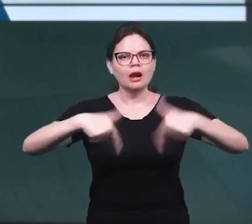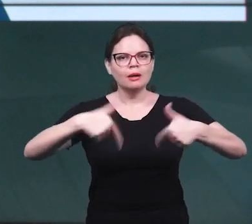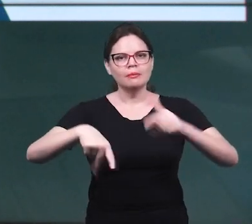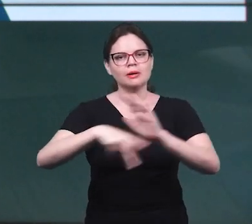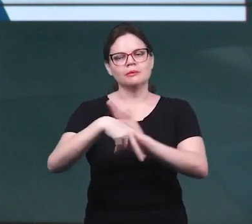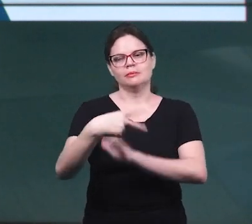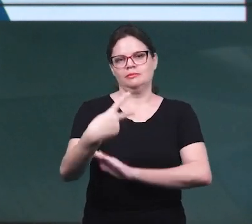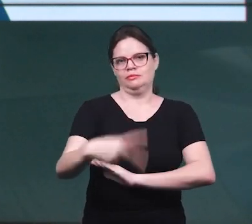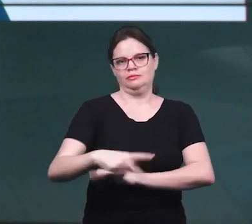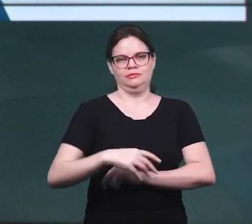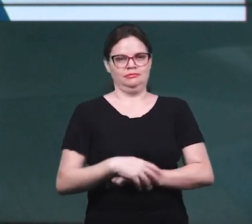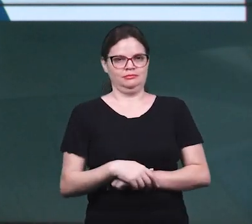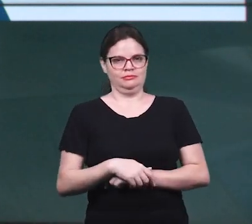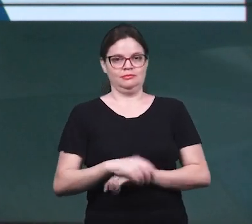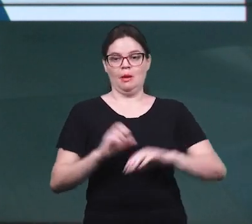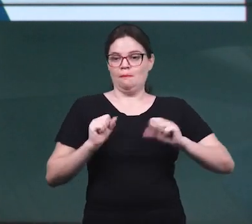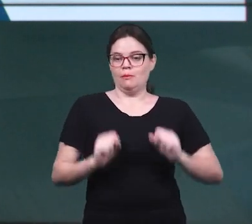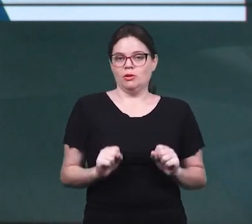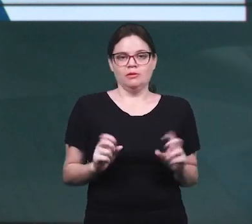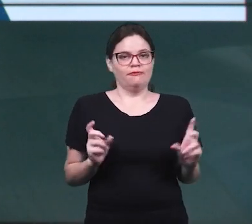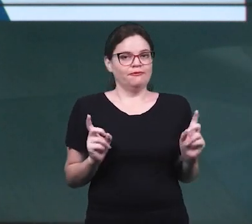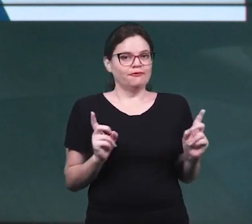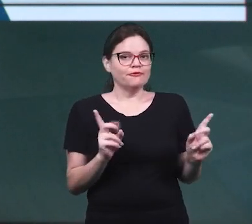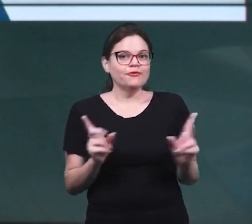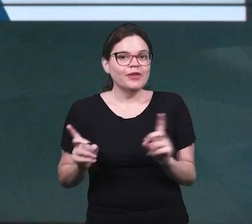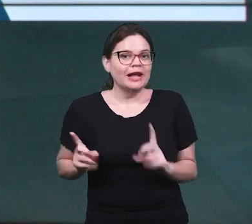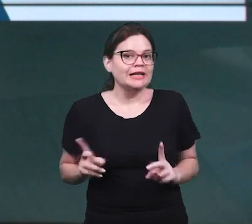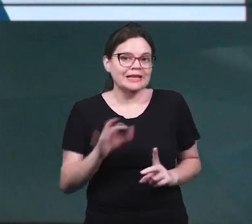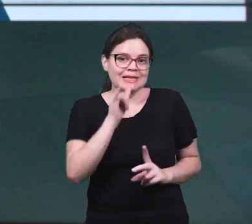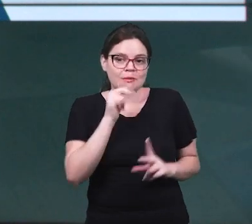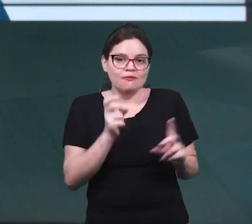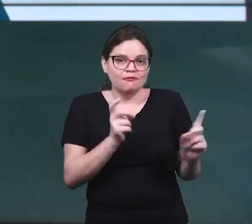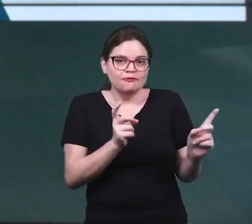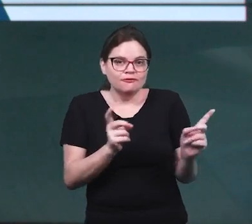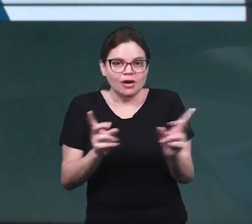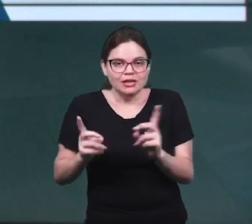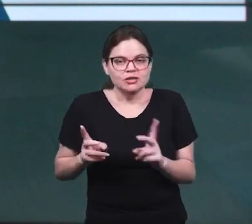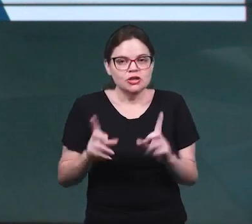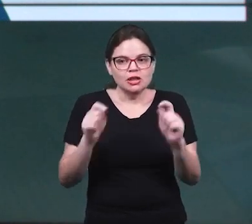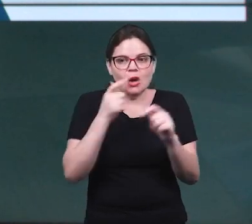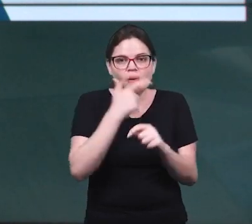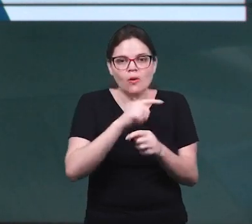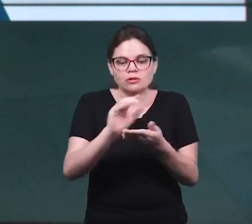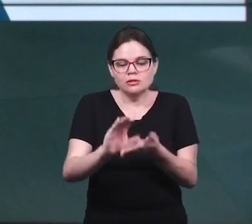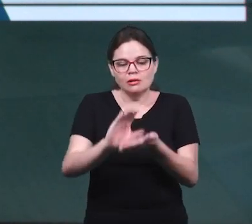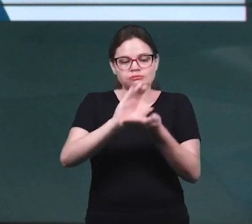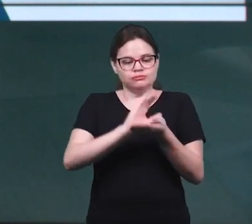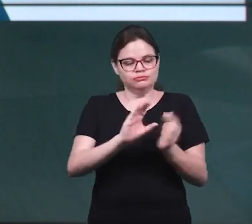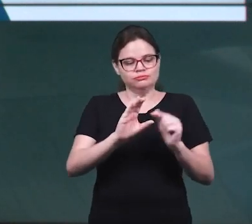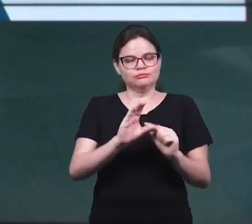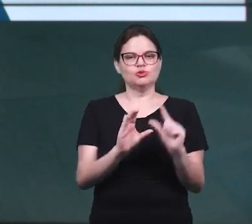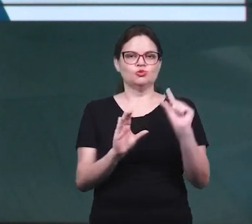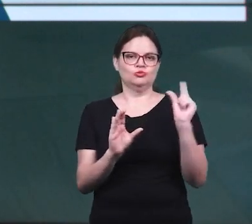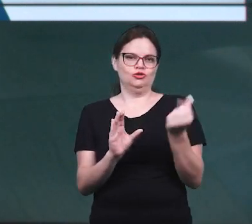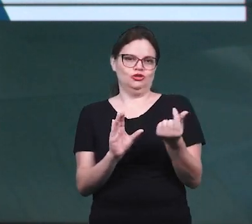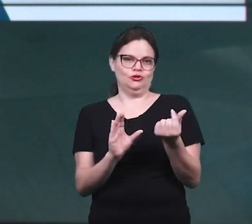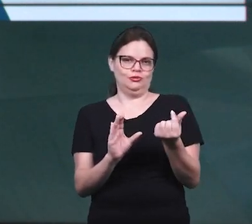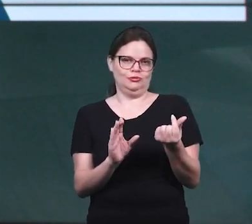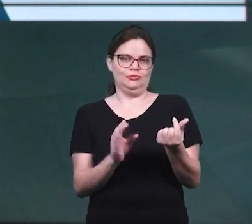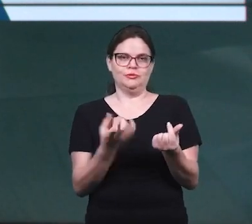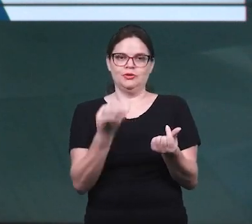faz, seja na venda de alguma coisa. Então, sempre que você